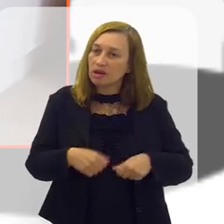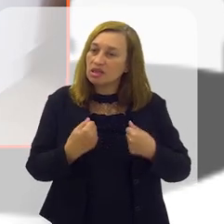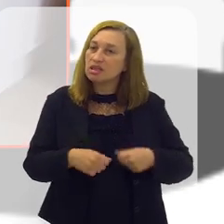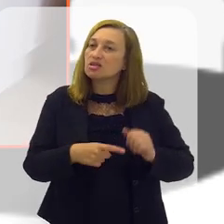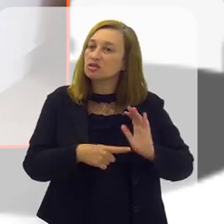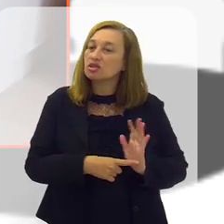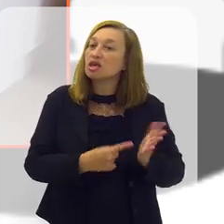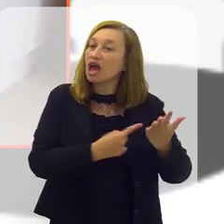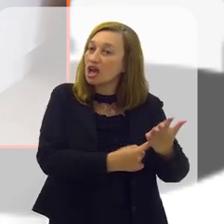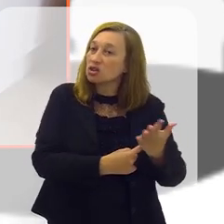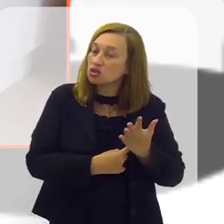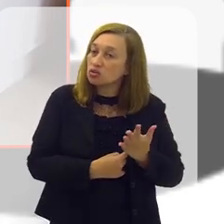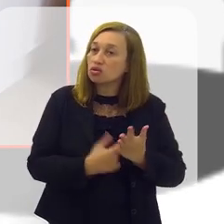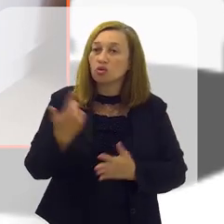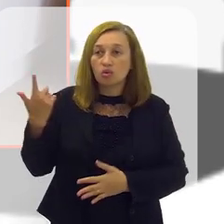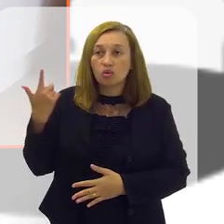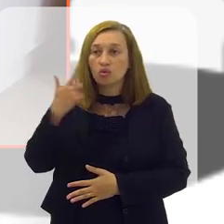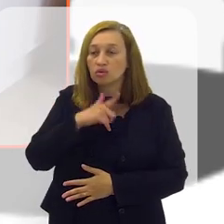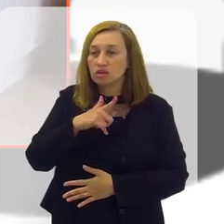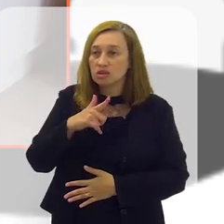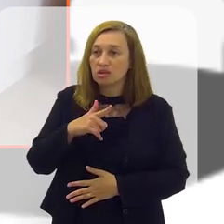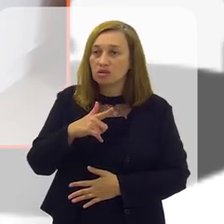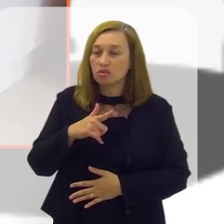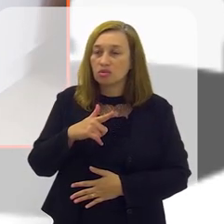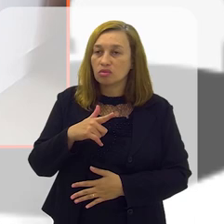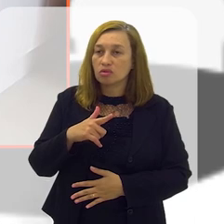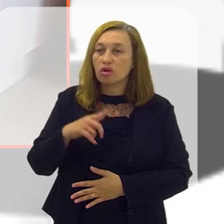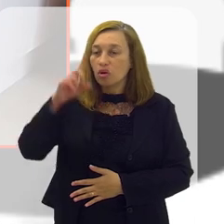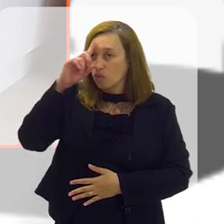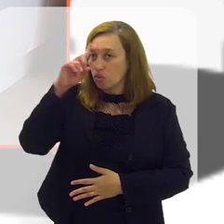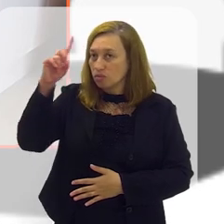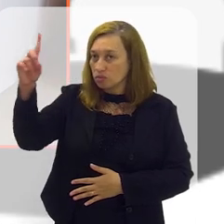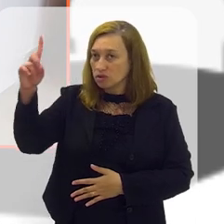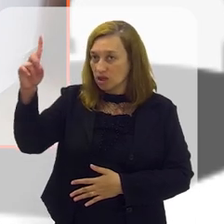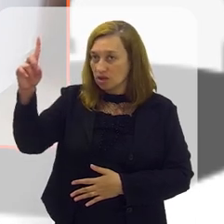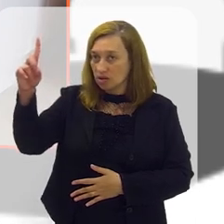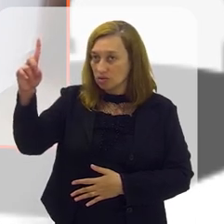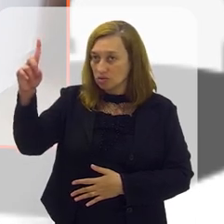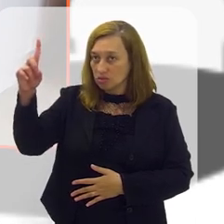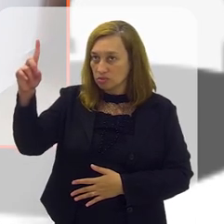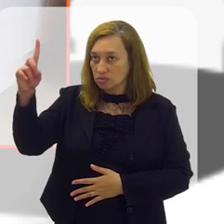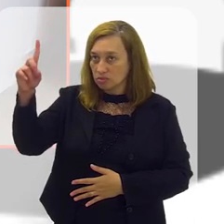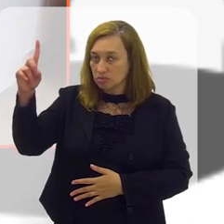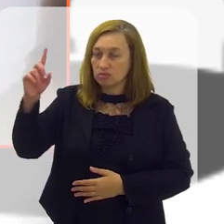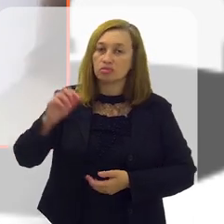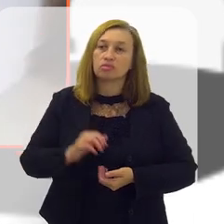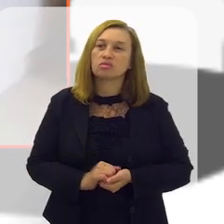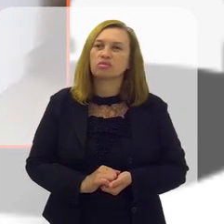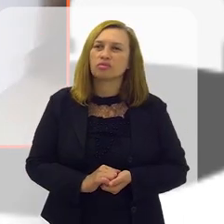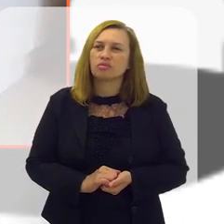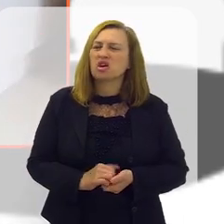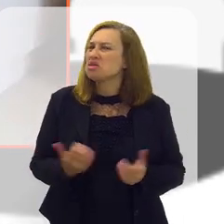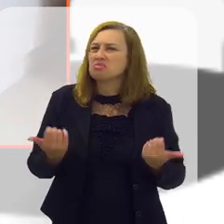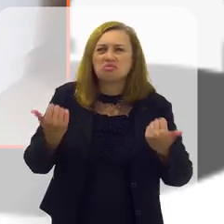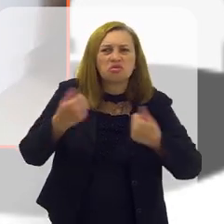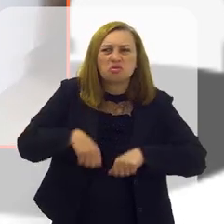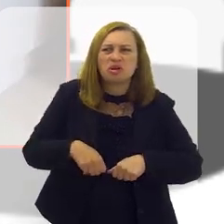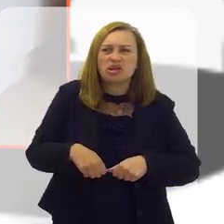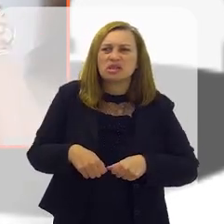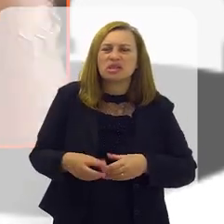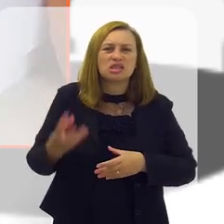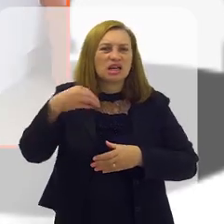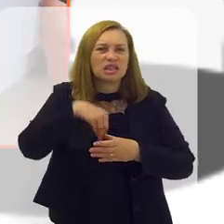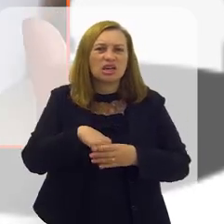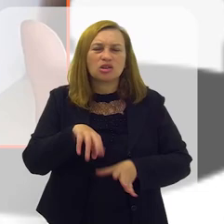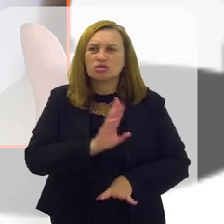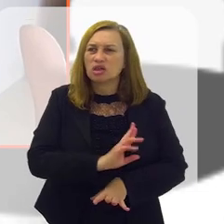eu preciso de ajuda e eu concebo um poder superior a mim, que não precisa ser Deus, que não